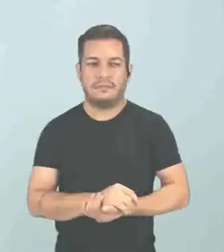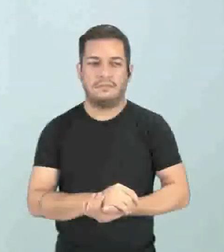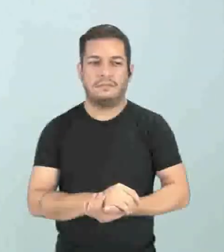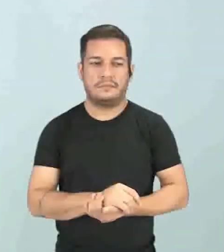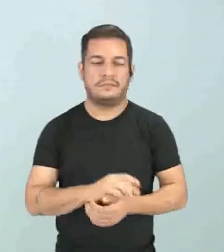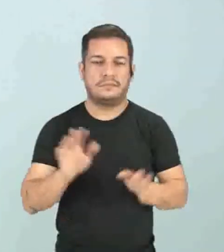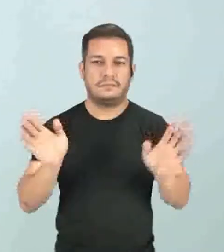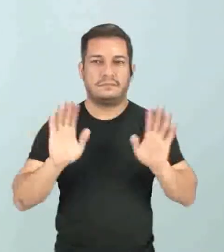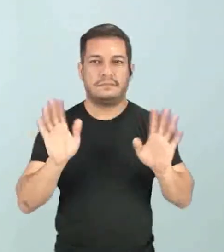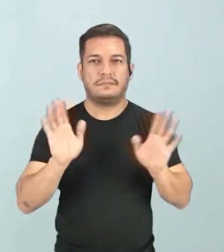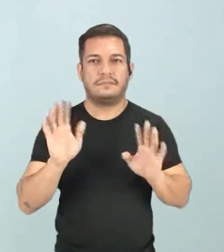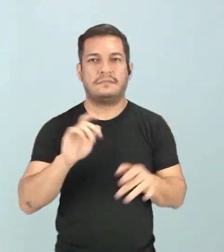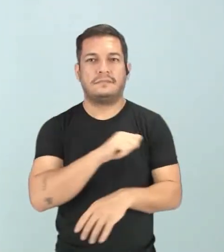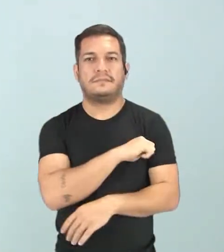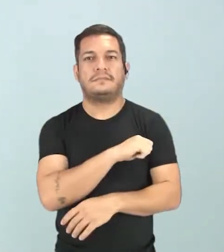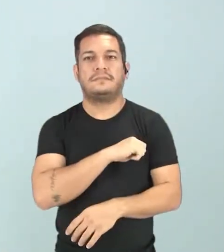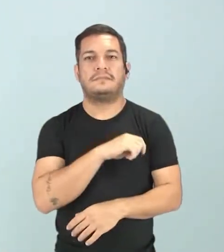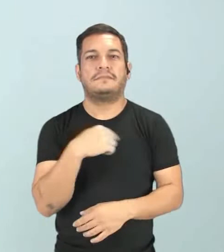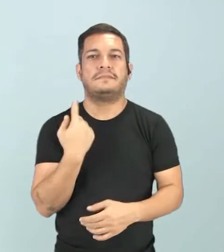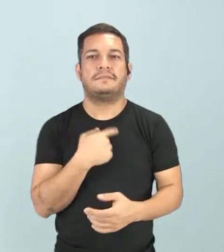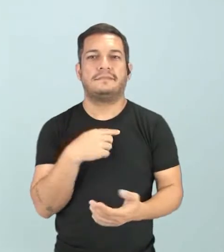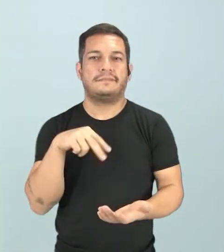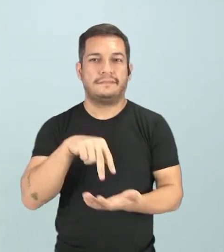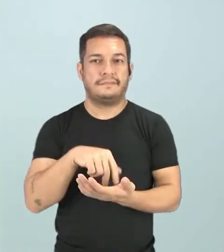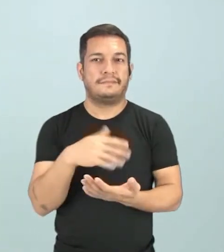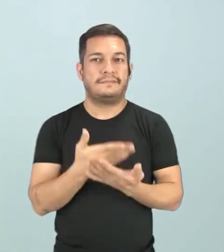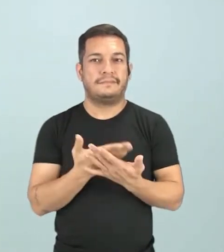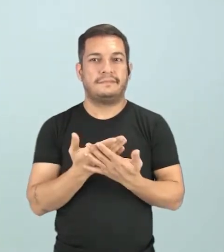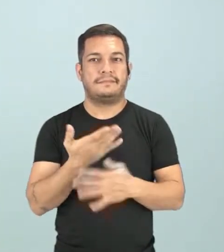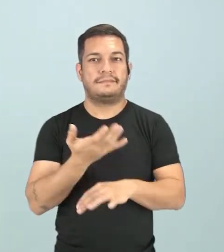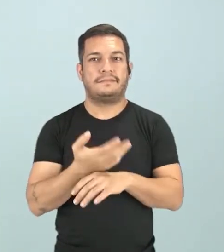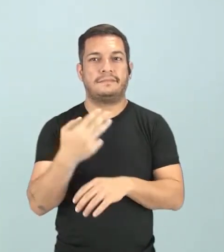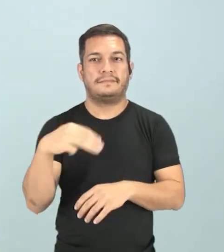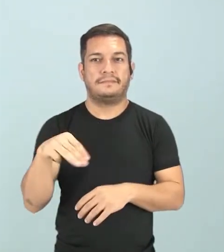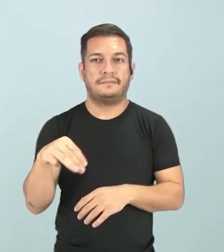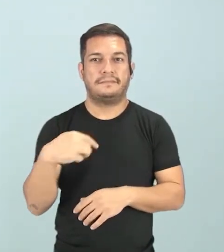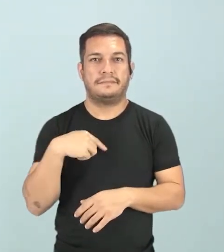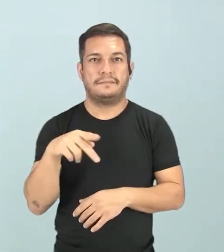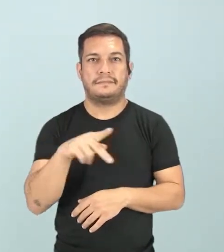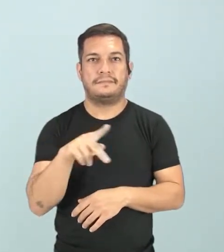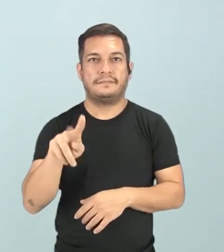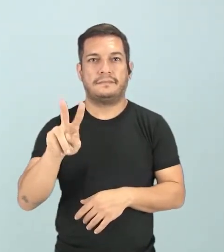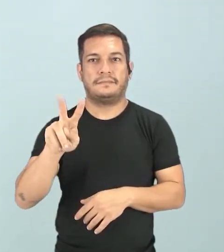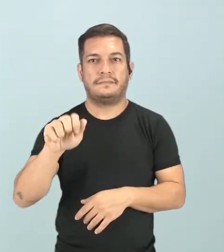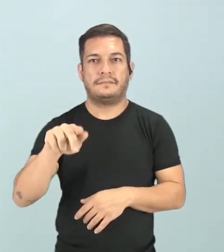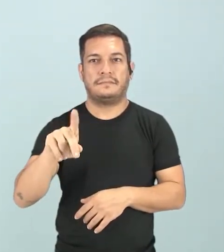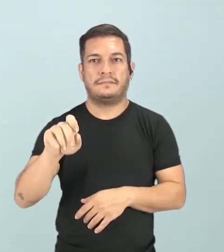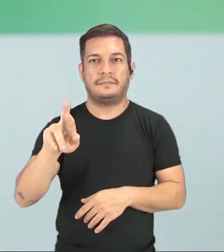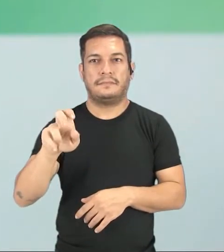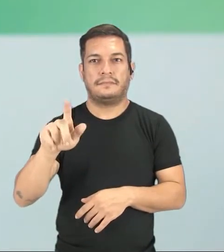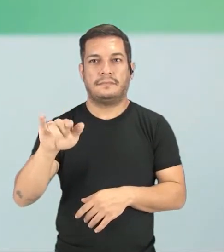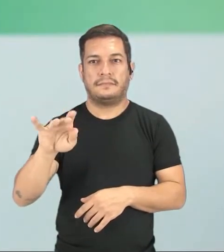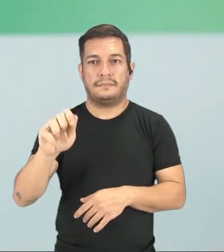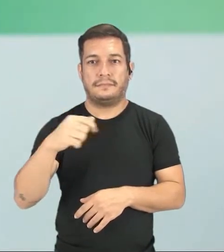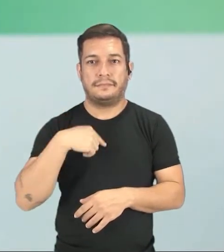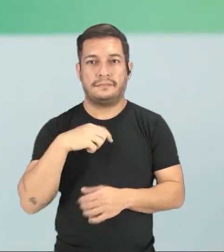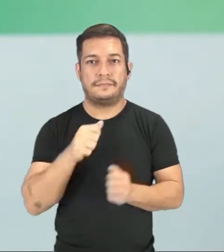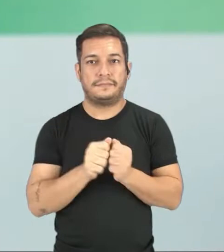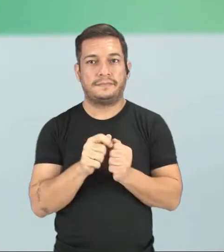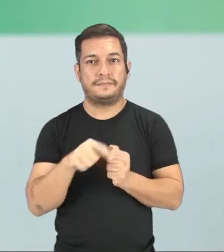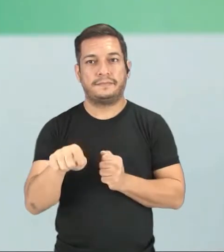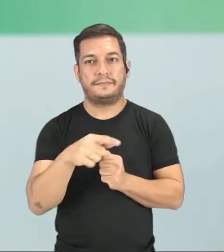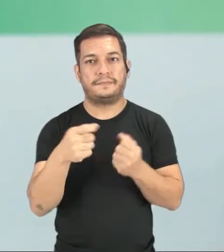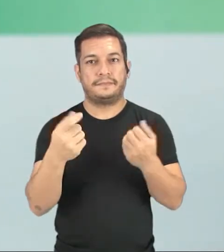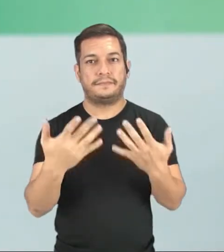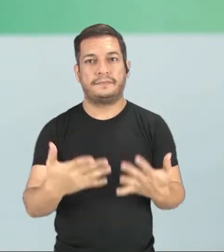Olá, pessoal! Nós estamos aqui, para mais uma aula. Espero que todos estejam bem. Eu me chamo professora Vanderleia de Matemática. Como